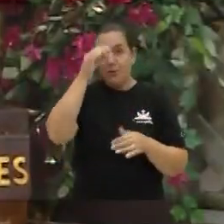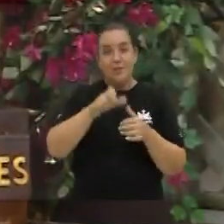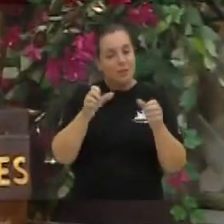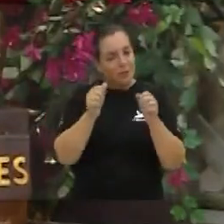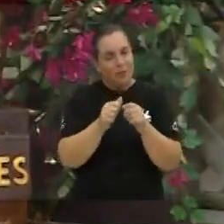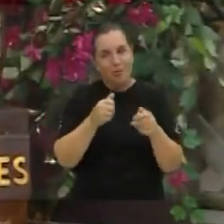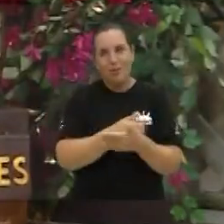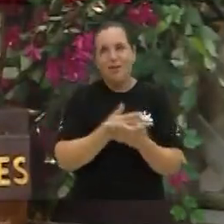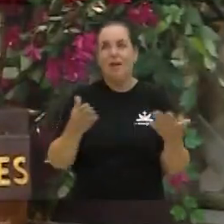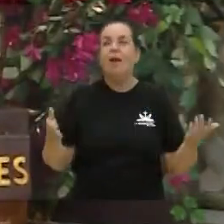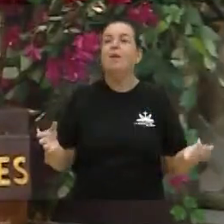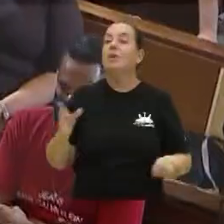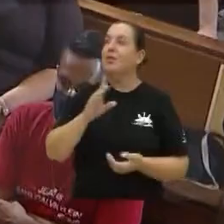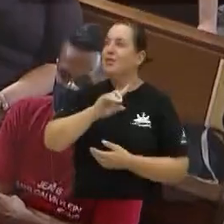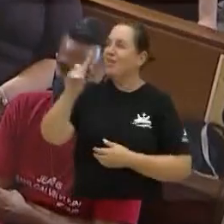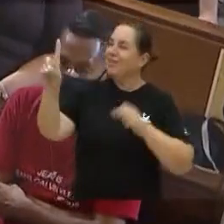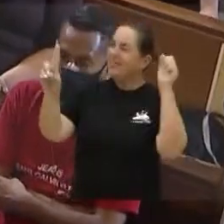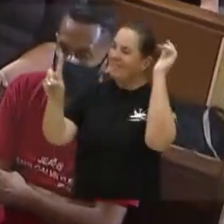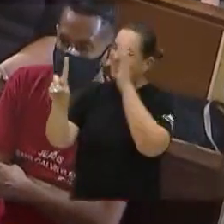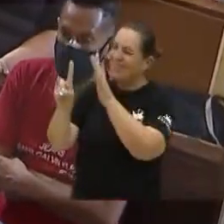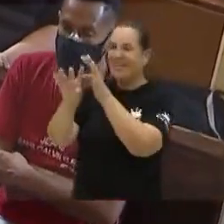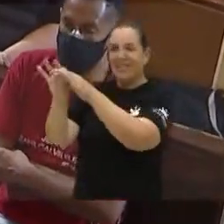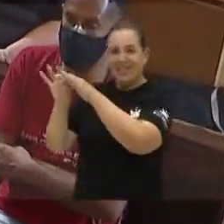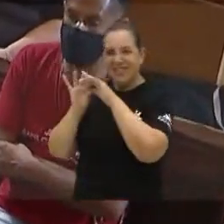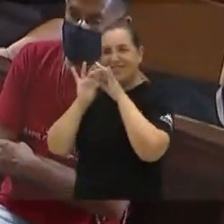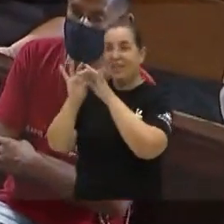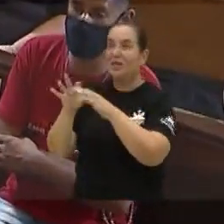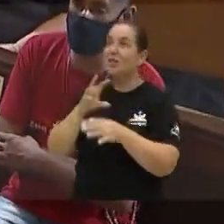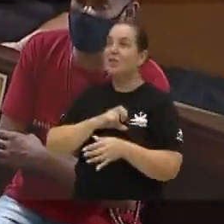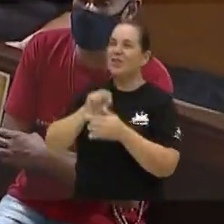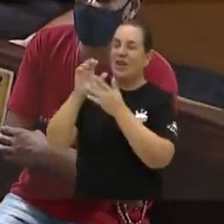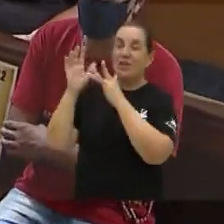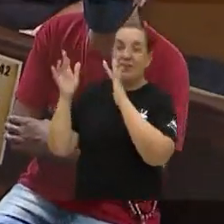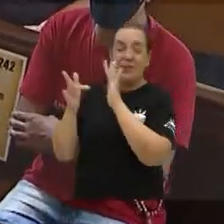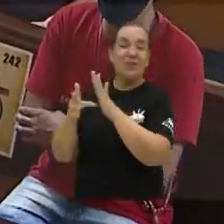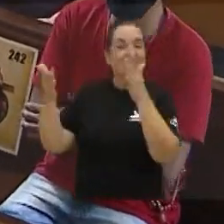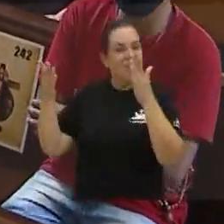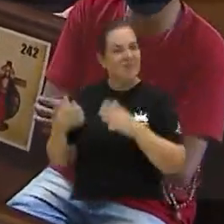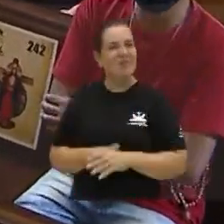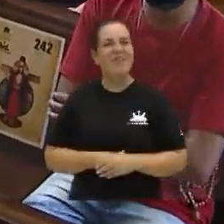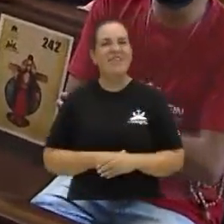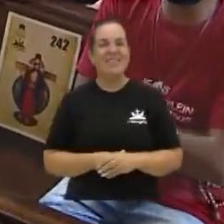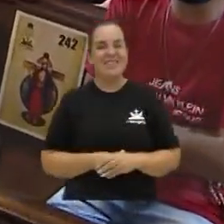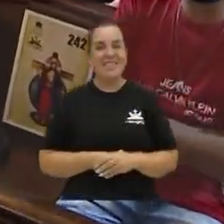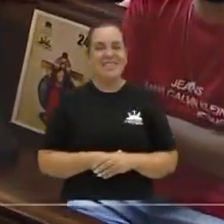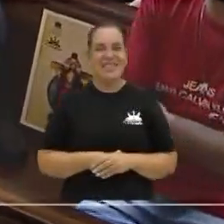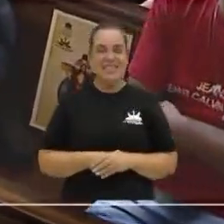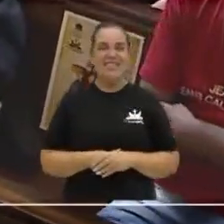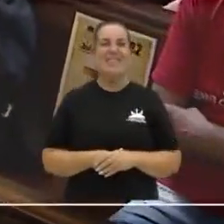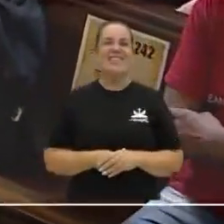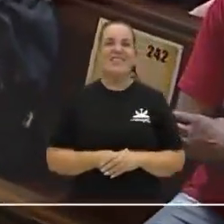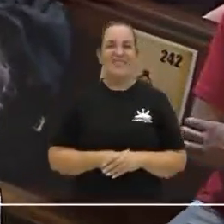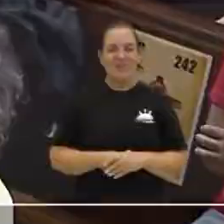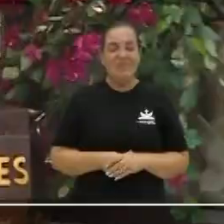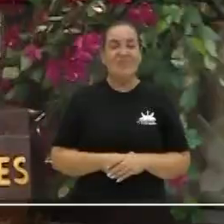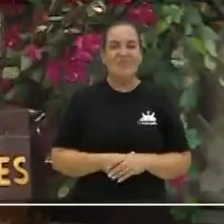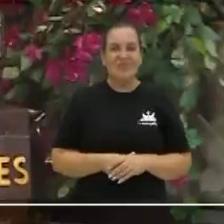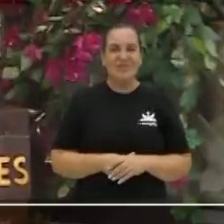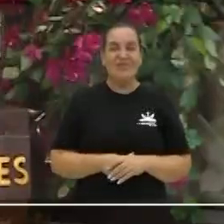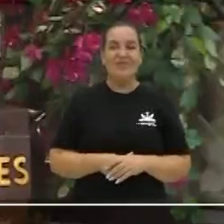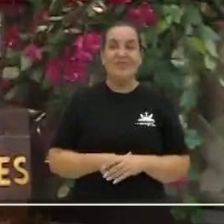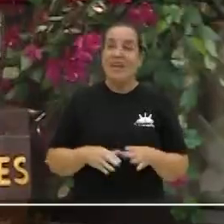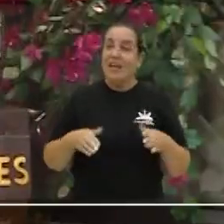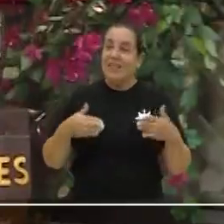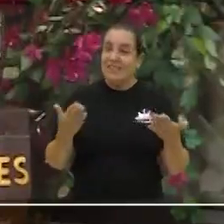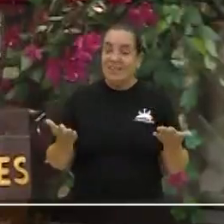com todos vocês. Bendito seja Deus que nos reuniu no amor de Cristo.